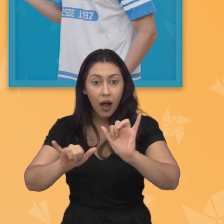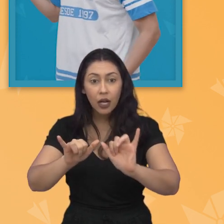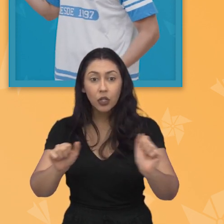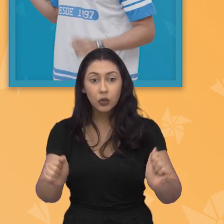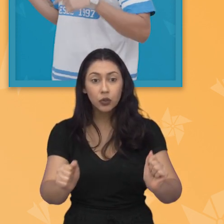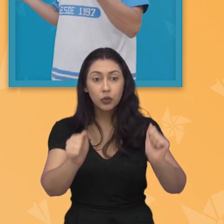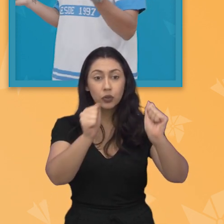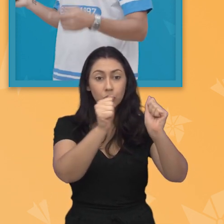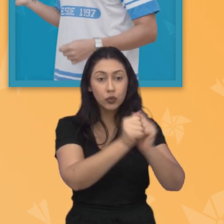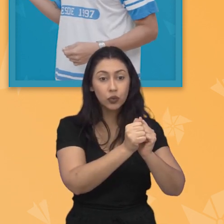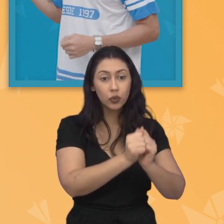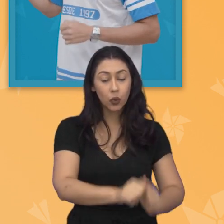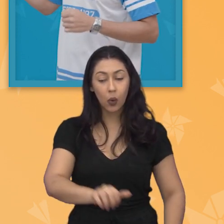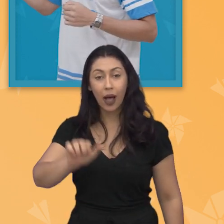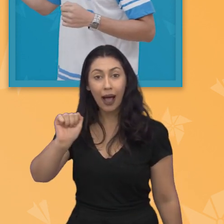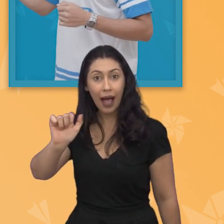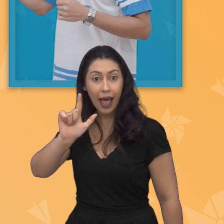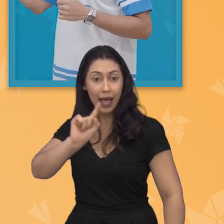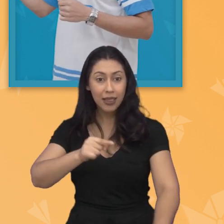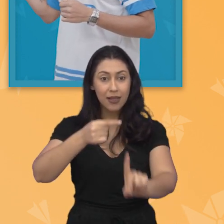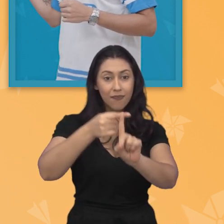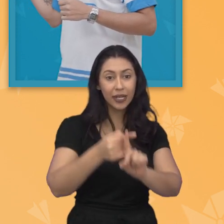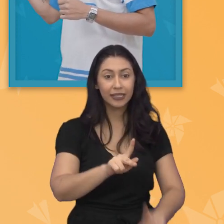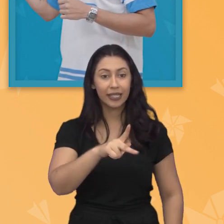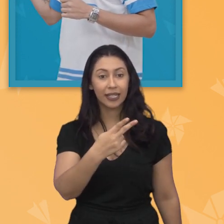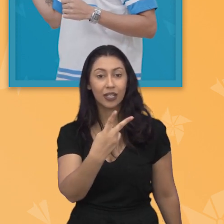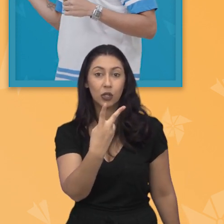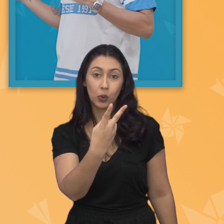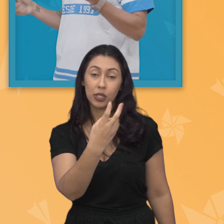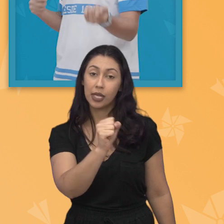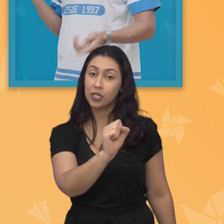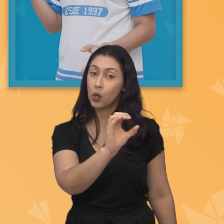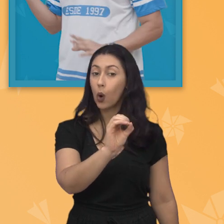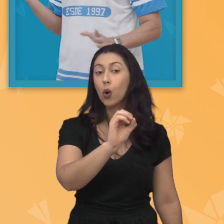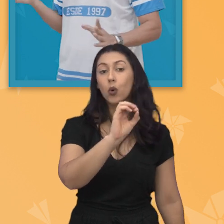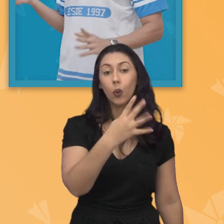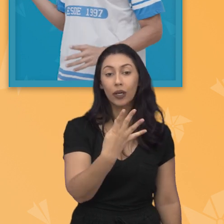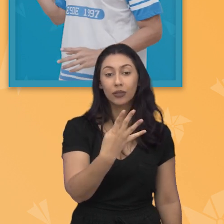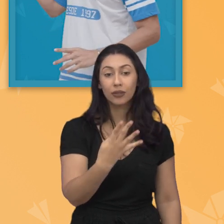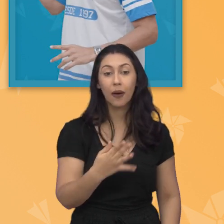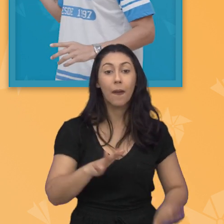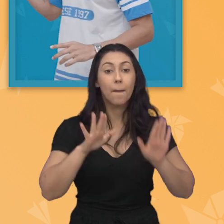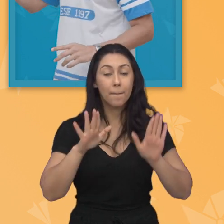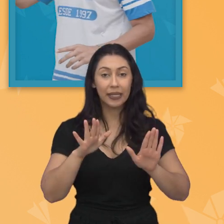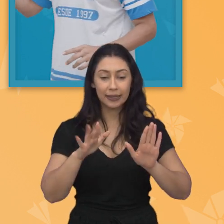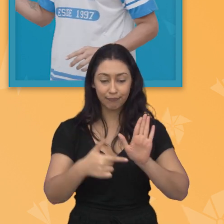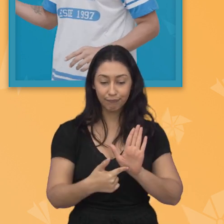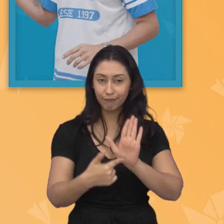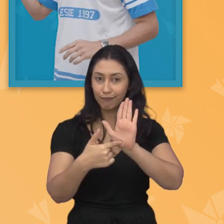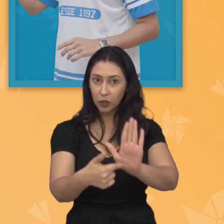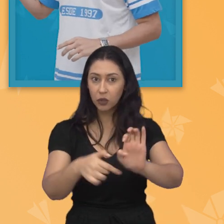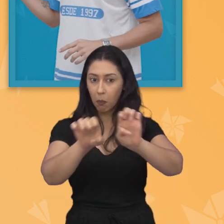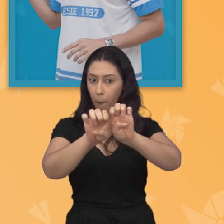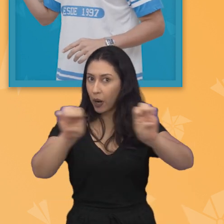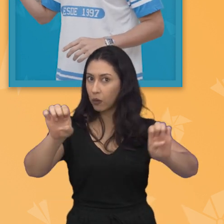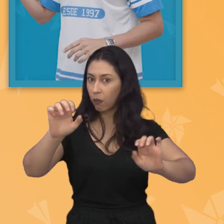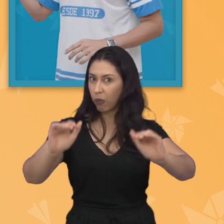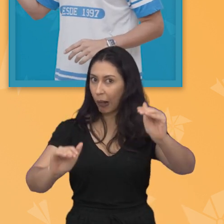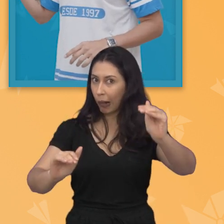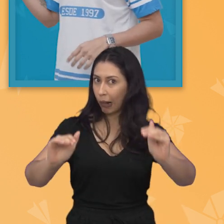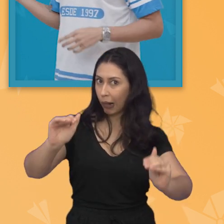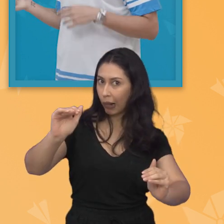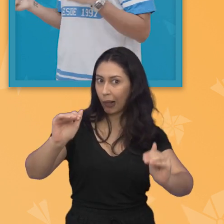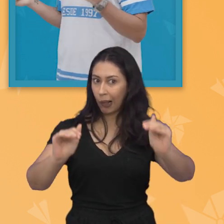sulfúrico, né, o H2SO4, cuja equação química não ajustada, ou seja, não balanceada, é dada a seguir.